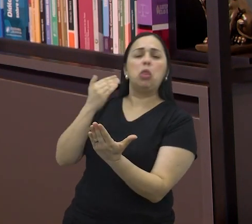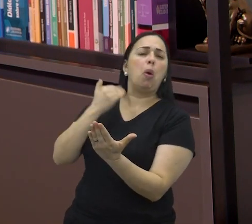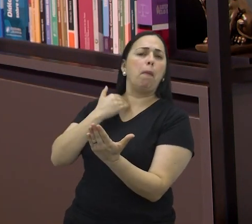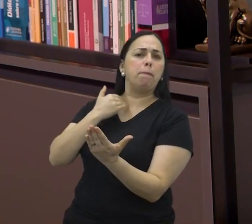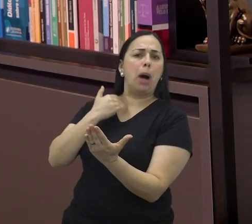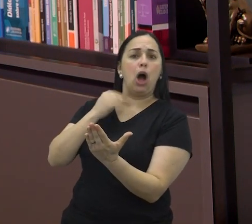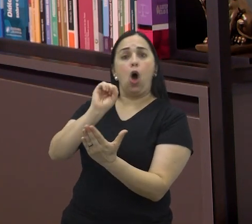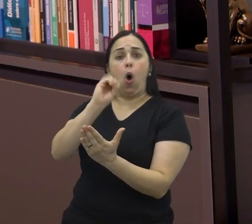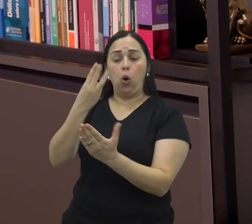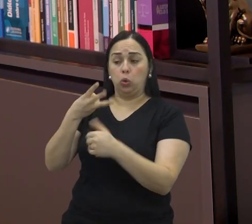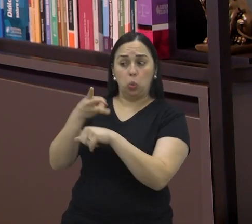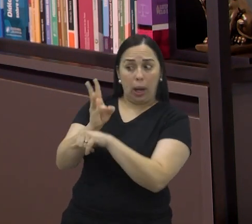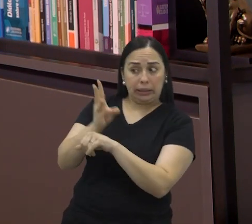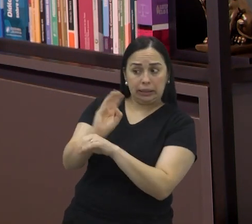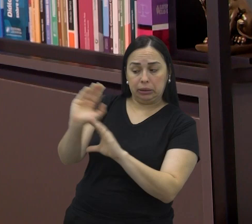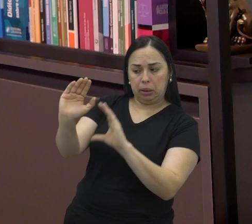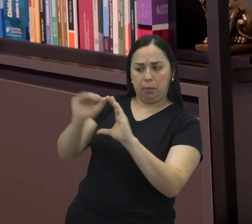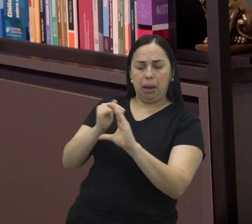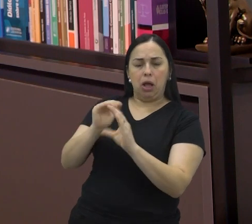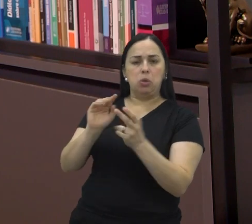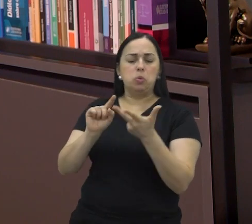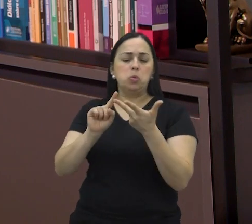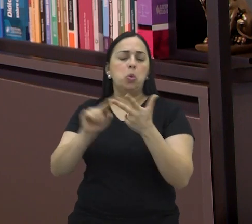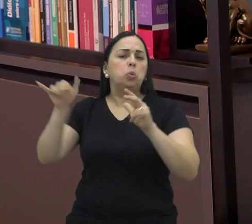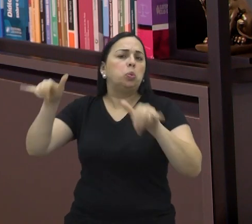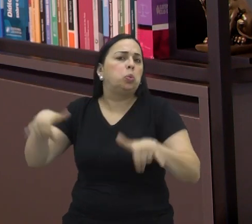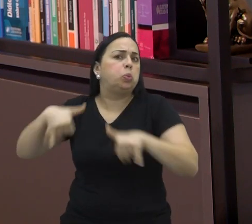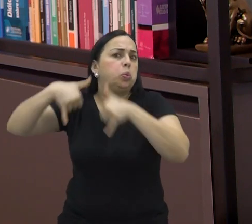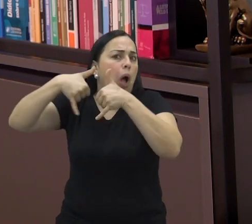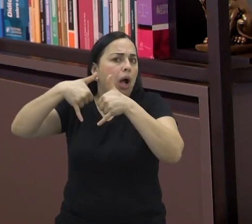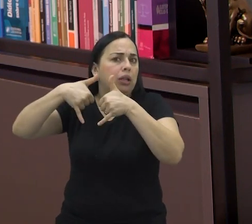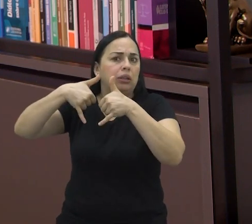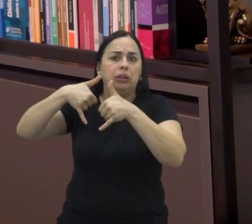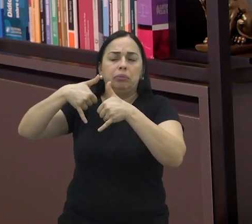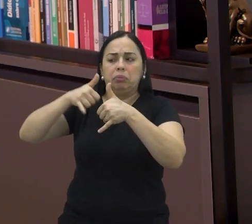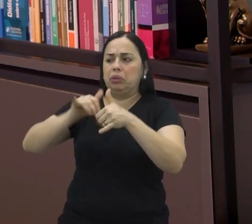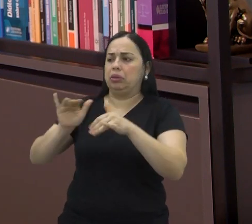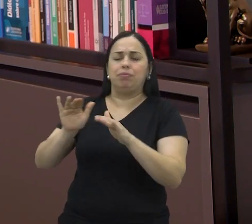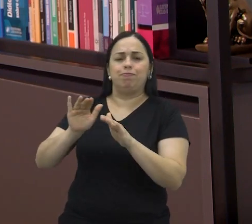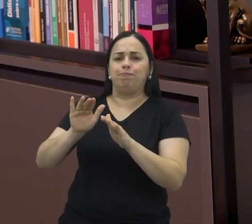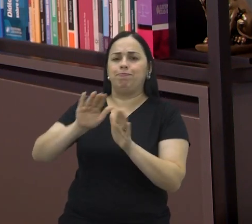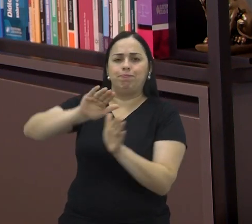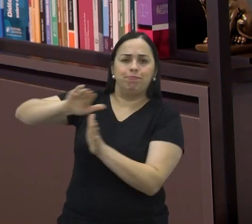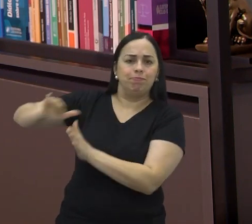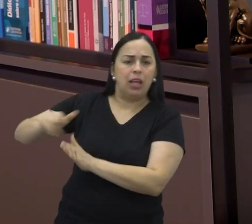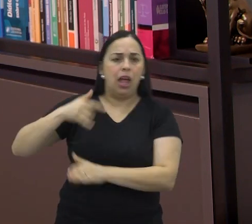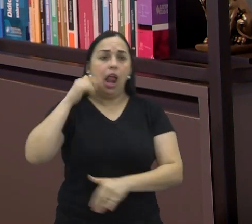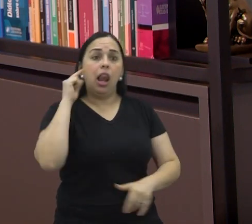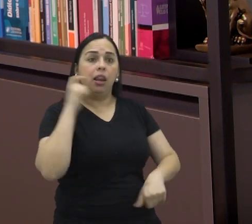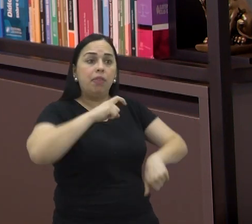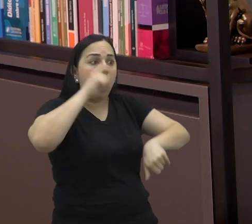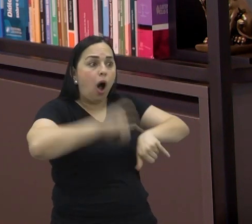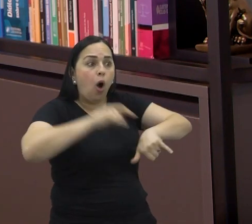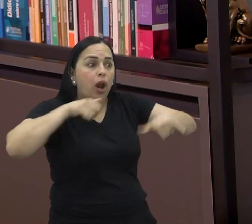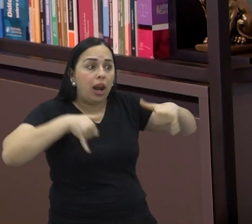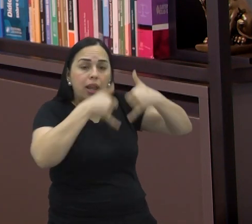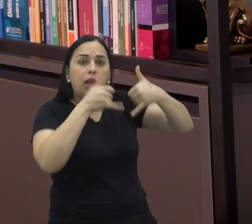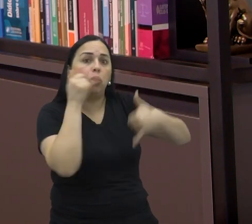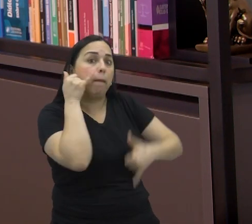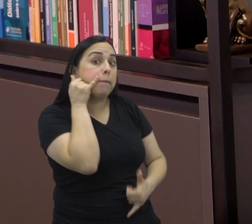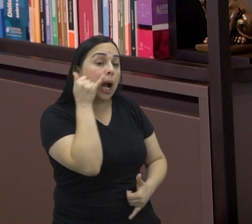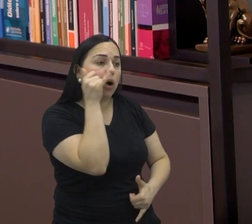alguma mensagem de WhatsApp suspeita, algum telefonema, deve entrar imediatamente em contato com a instituição financeira